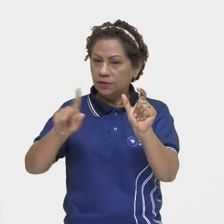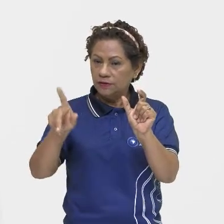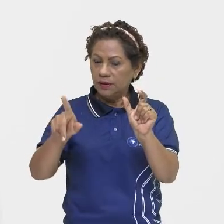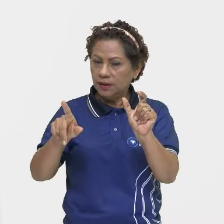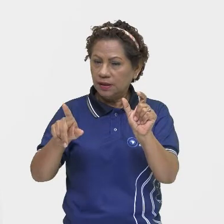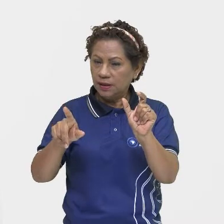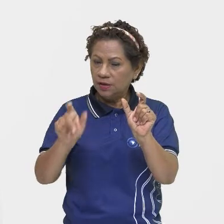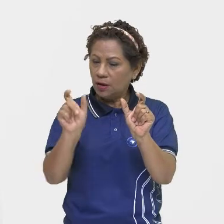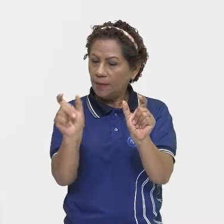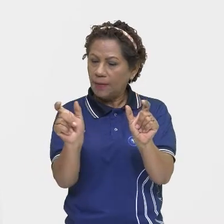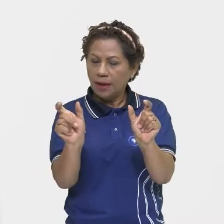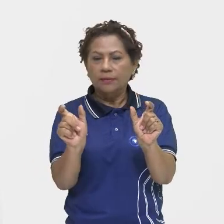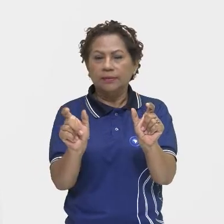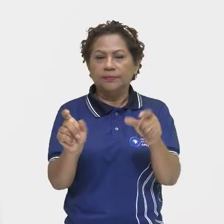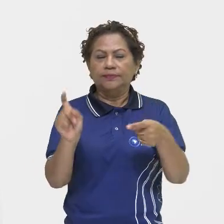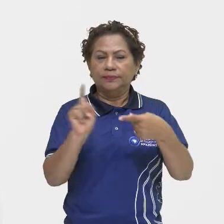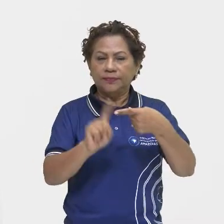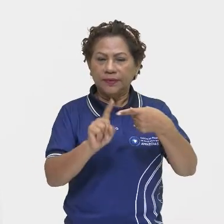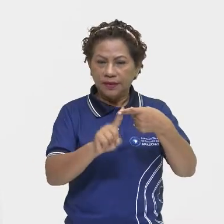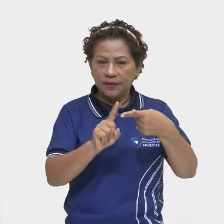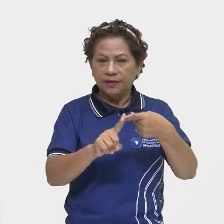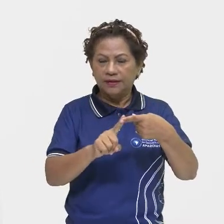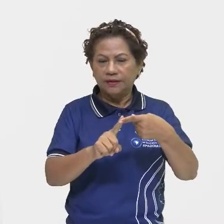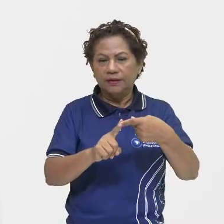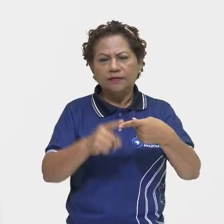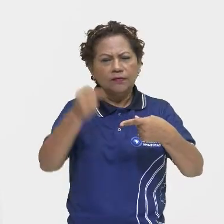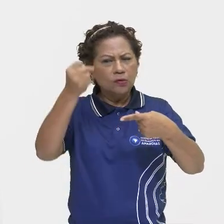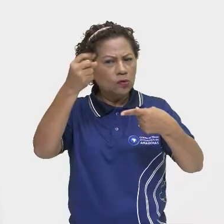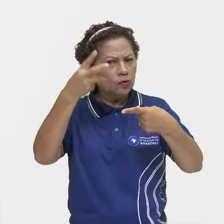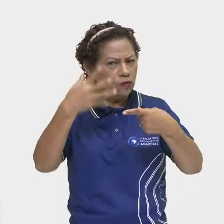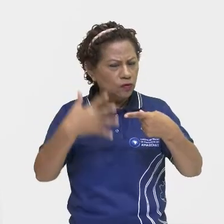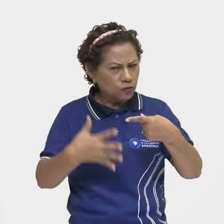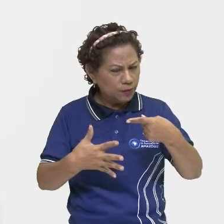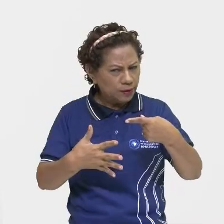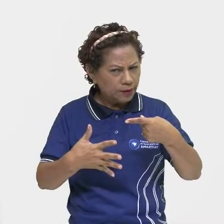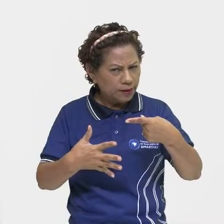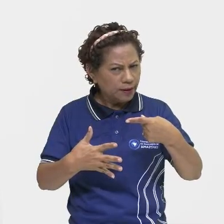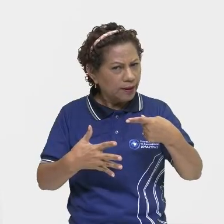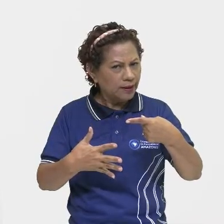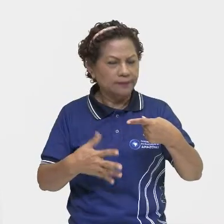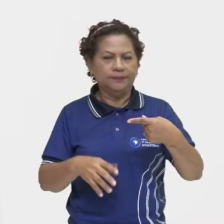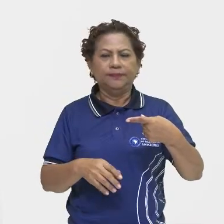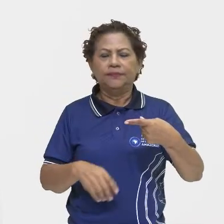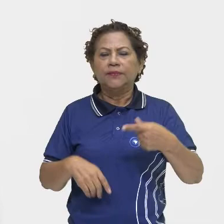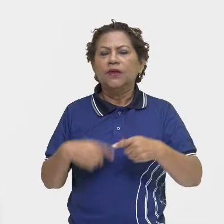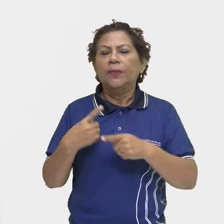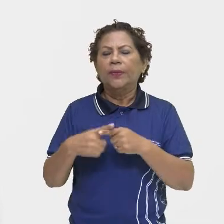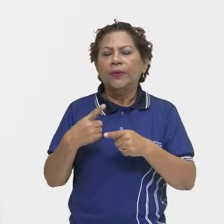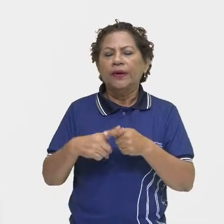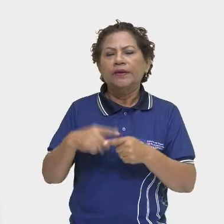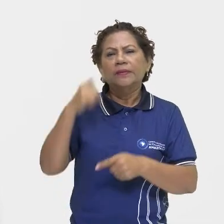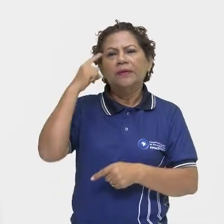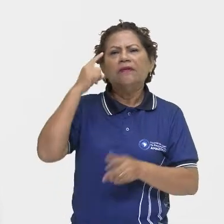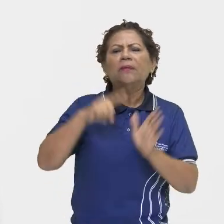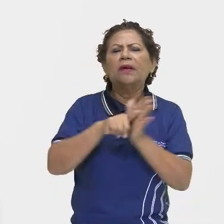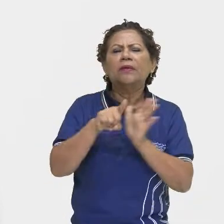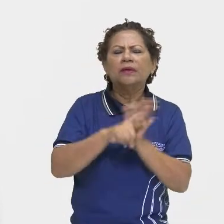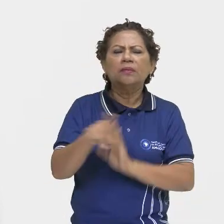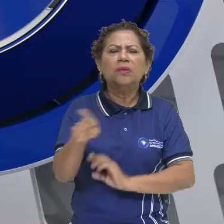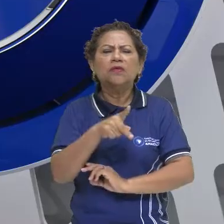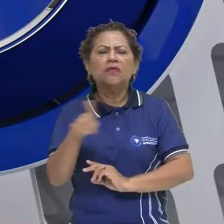Eu sempre reforço muito esse ponto na aula de grafite. Porque aí, às vezes, vocês me perguntam,